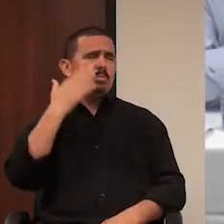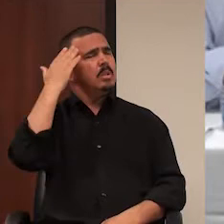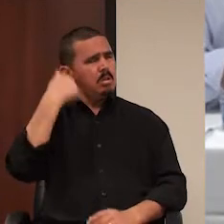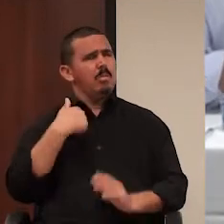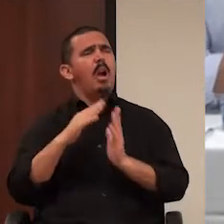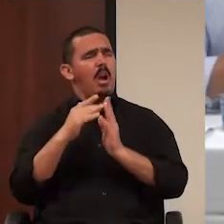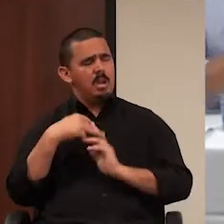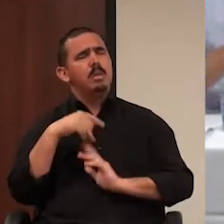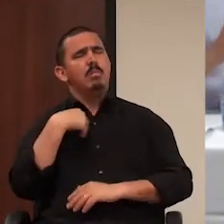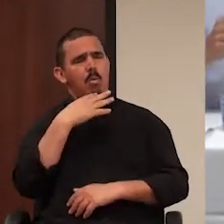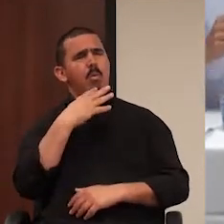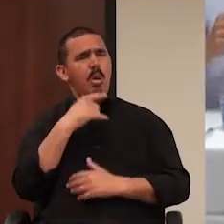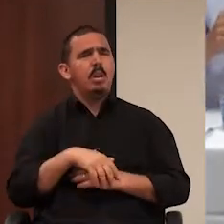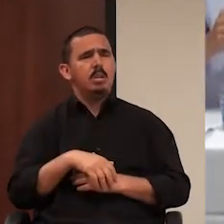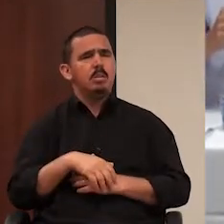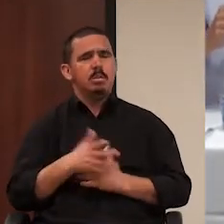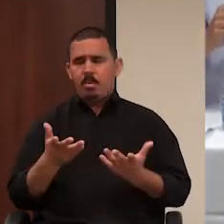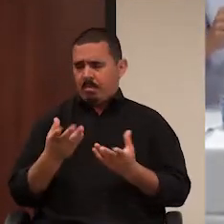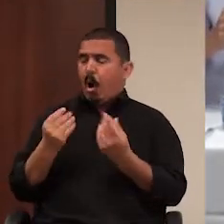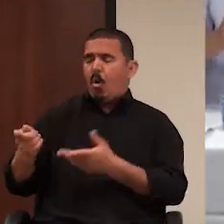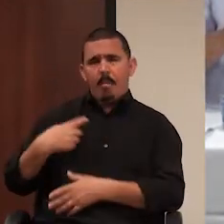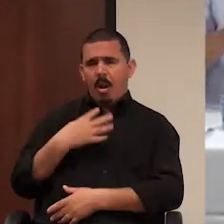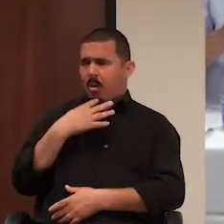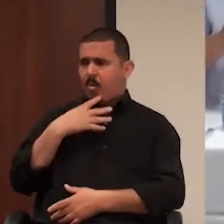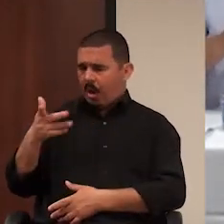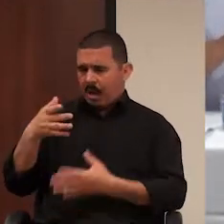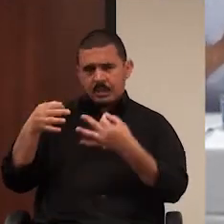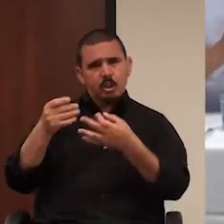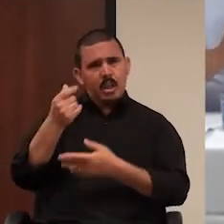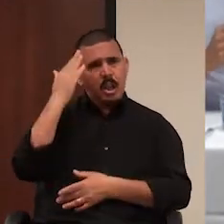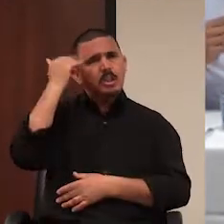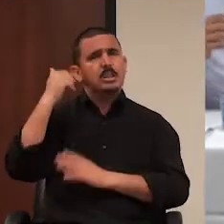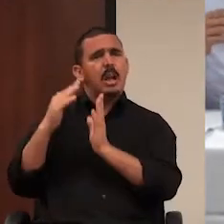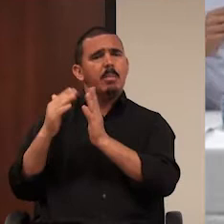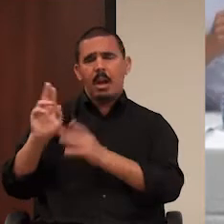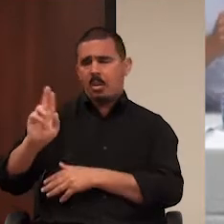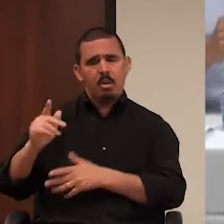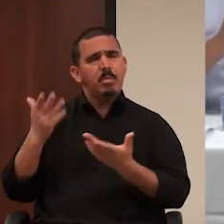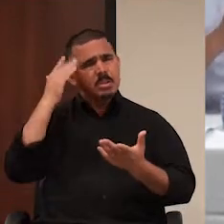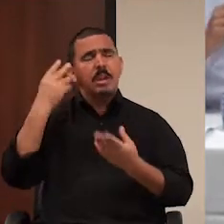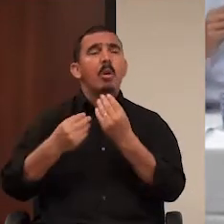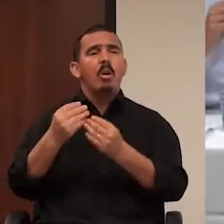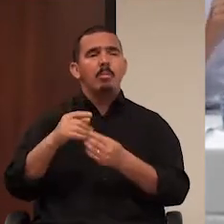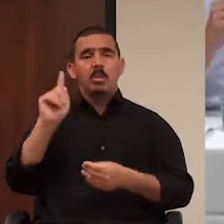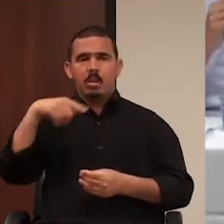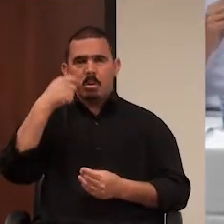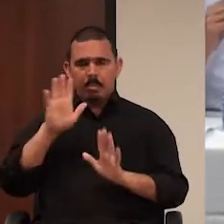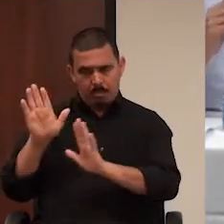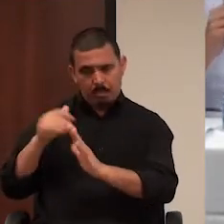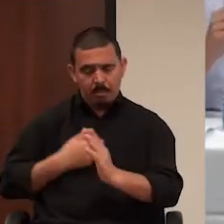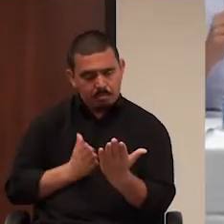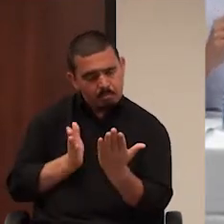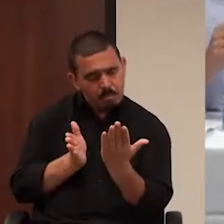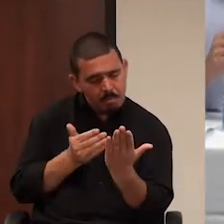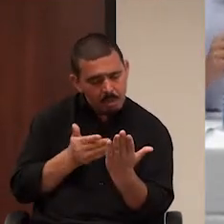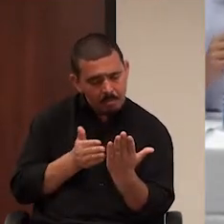nossa. Mas porque como é interditar se ela reconhece uma nota de R$2, sabe o endereço, sabe o nome, tá? Aí começou a folhear o processo e falou, não, peraí, aqui está